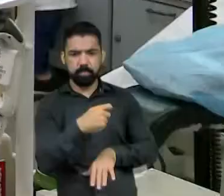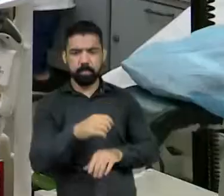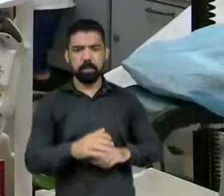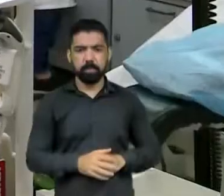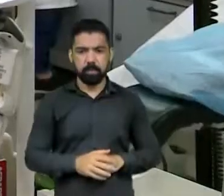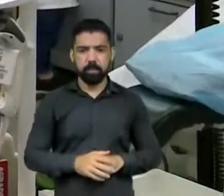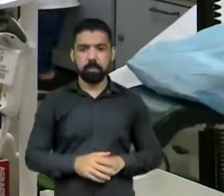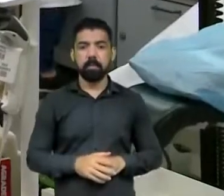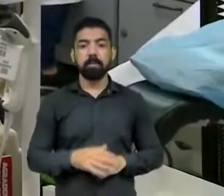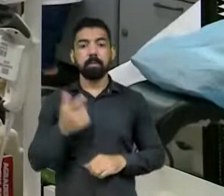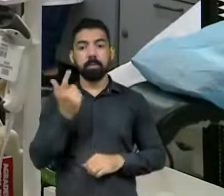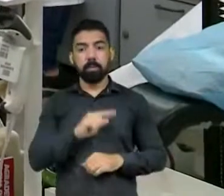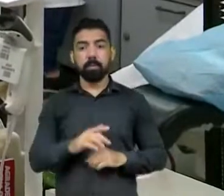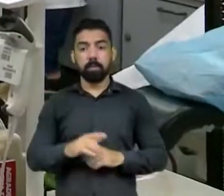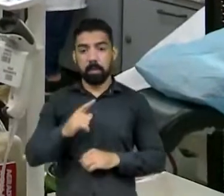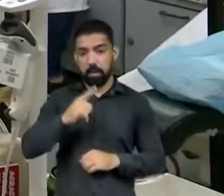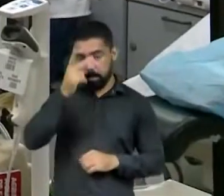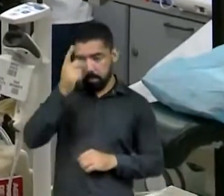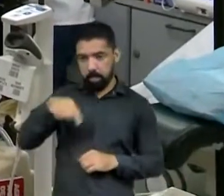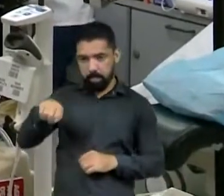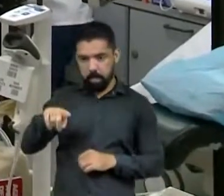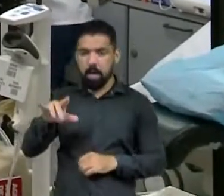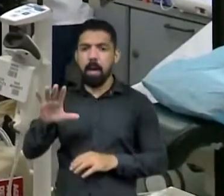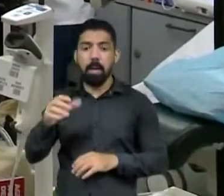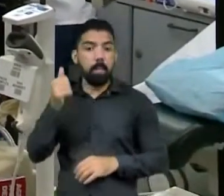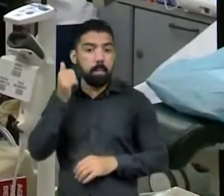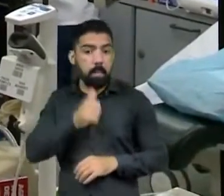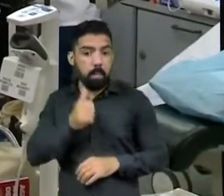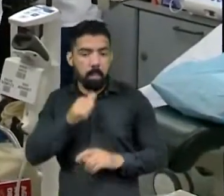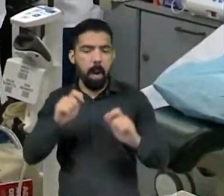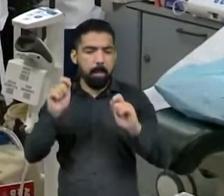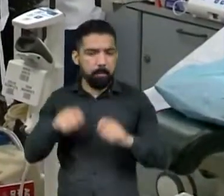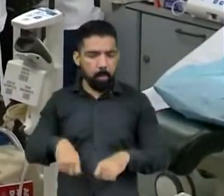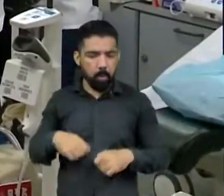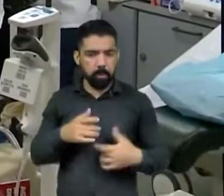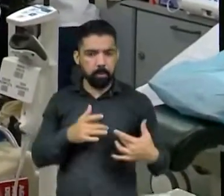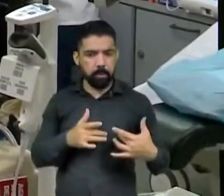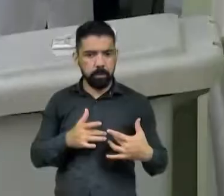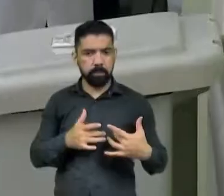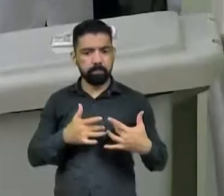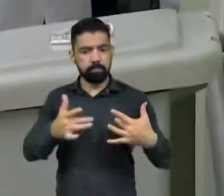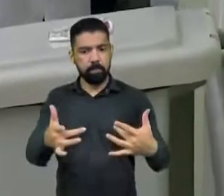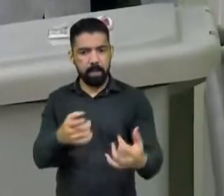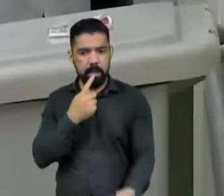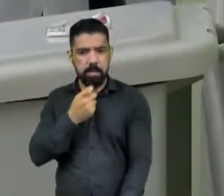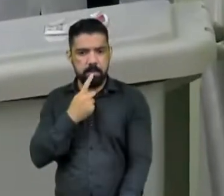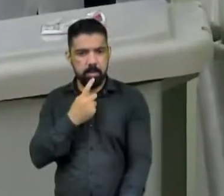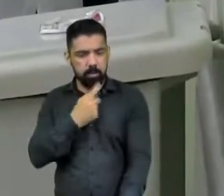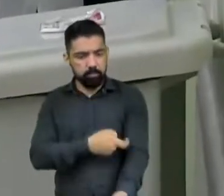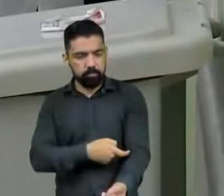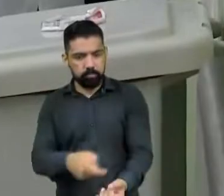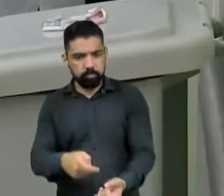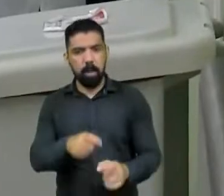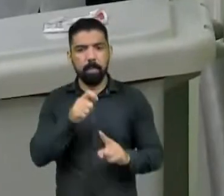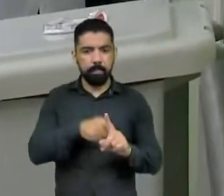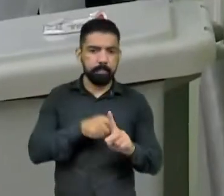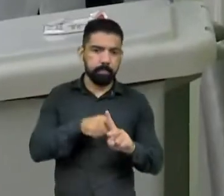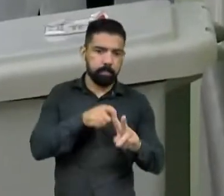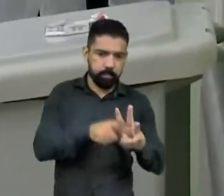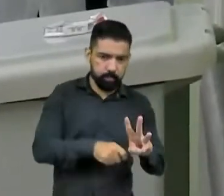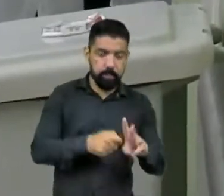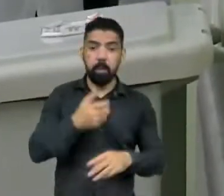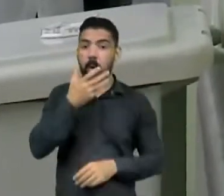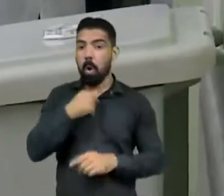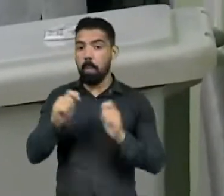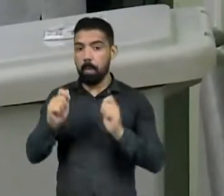voluntários. As mulheres podem doar sangue a cada 3 meses e até 3 vezes no ano. Já os homens, a cada 2 meses e